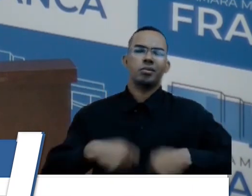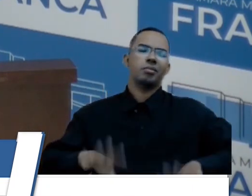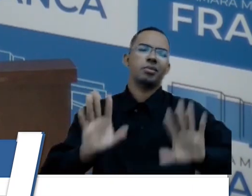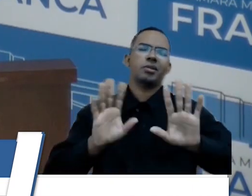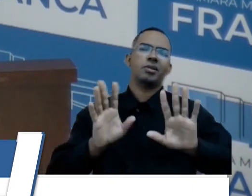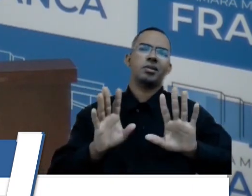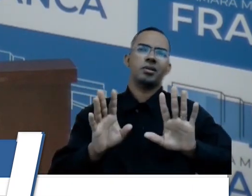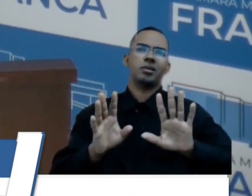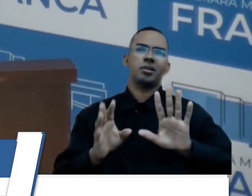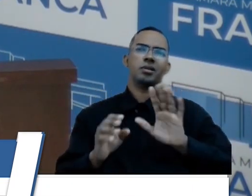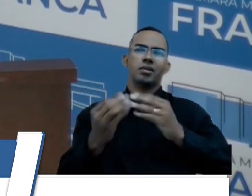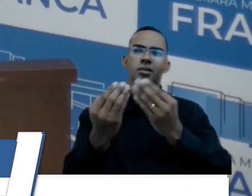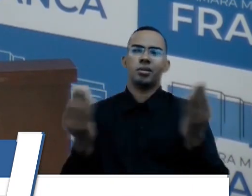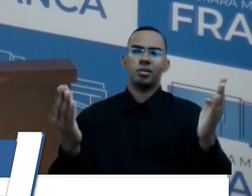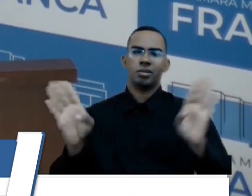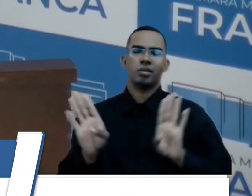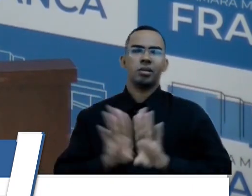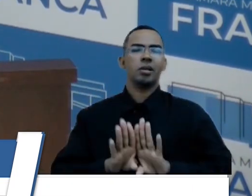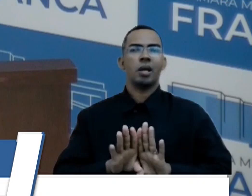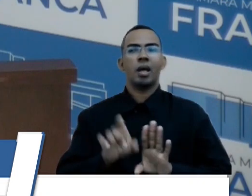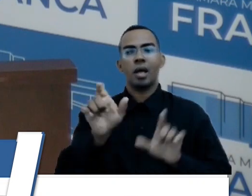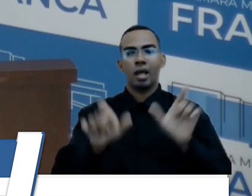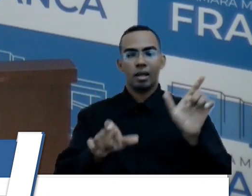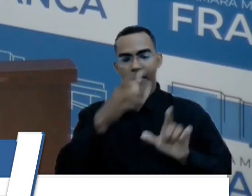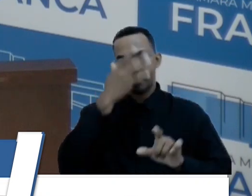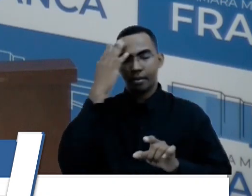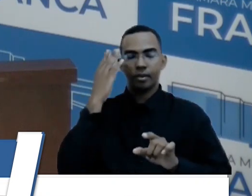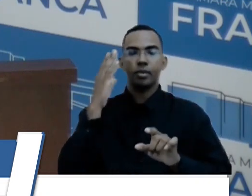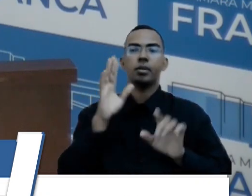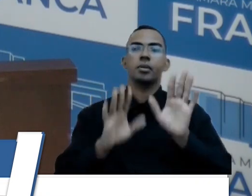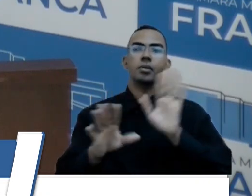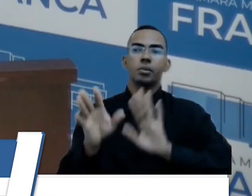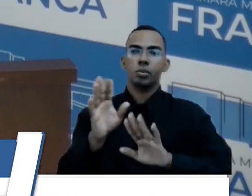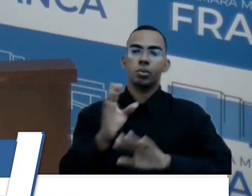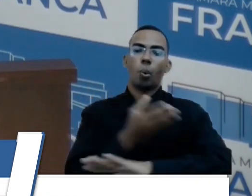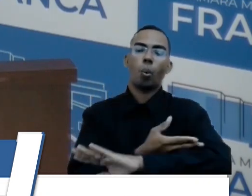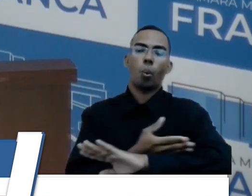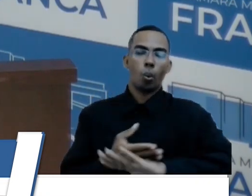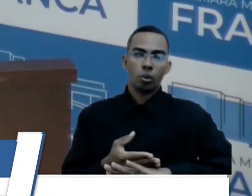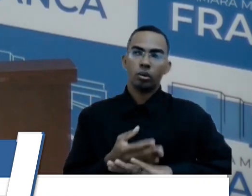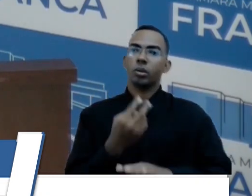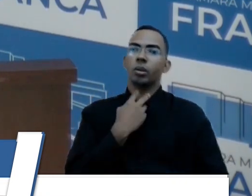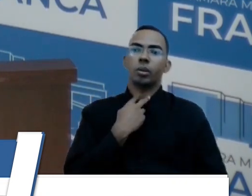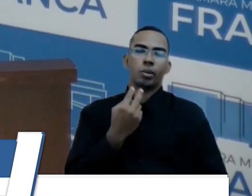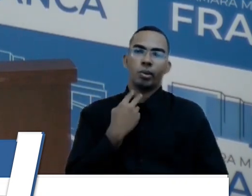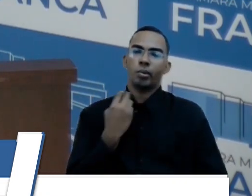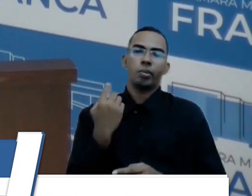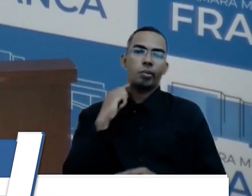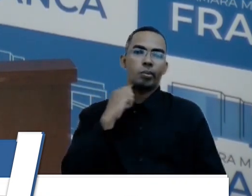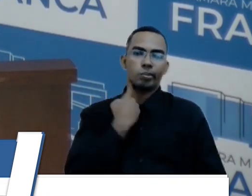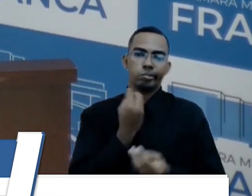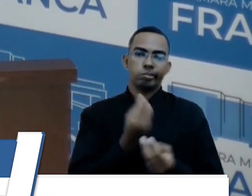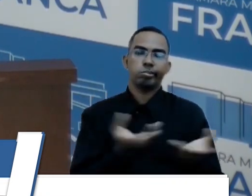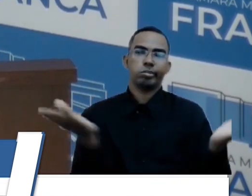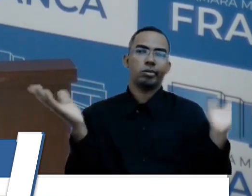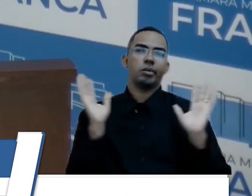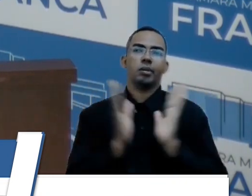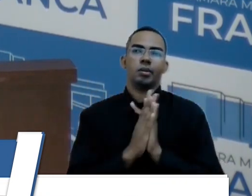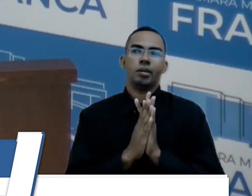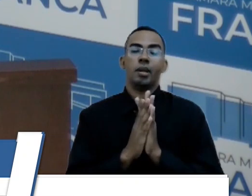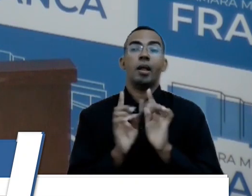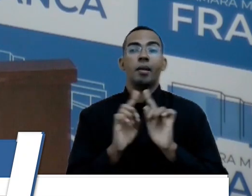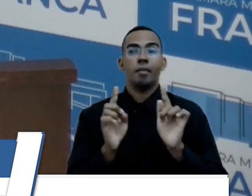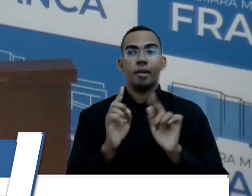APP. Todo mundo deveria saber, por educação, que não pode jogar lixo lá. Mas a gente tem que ir buscando